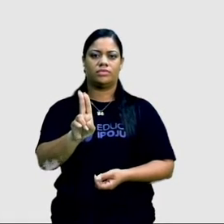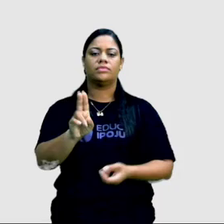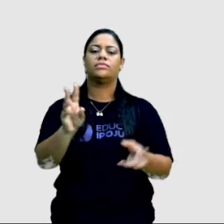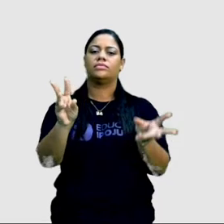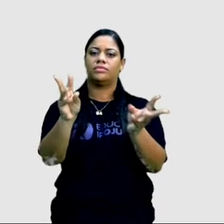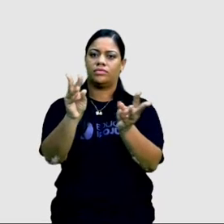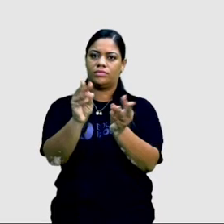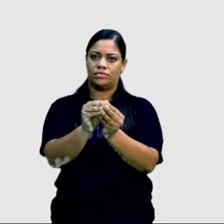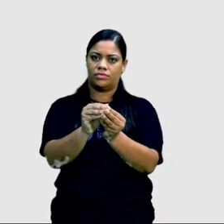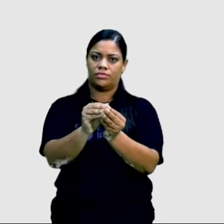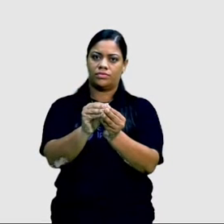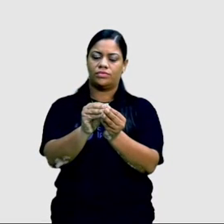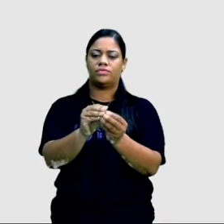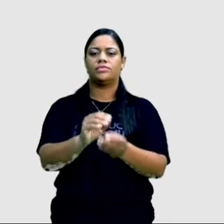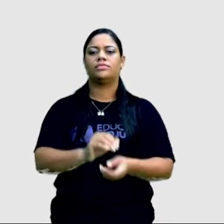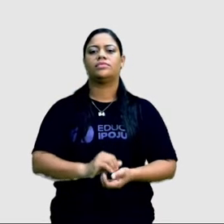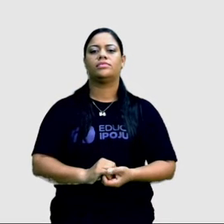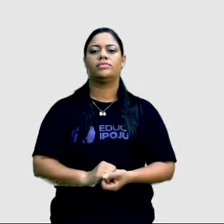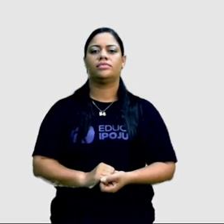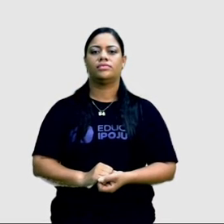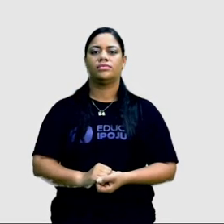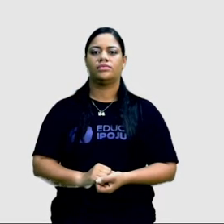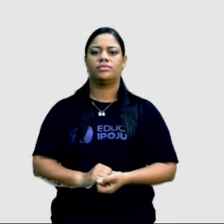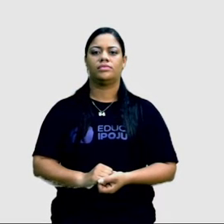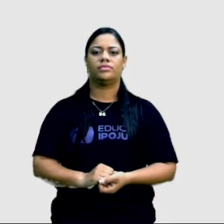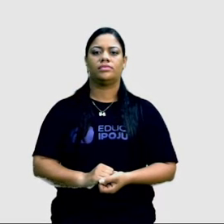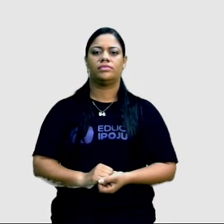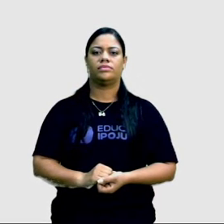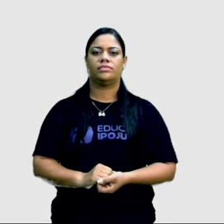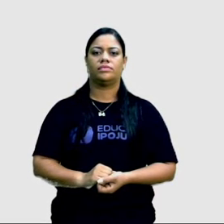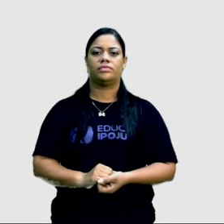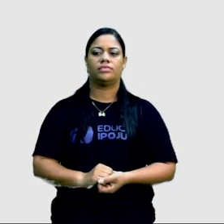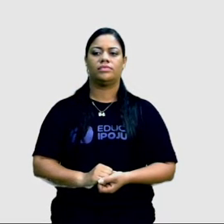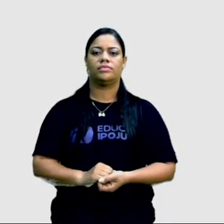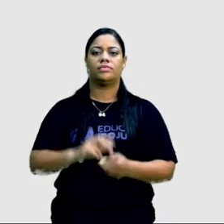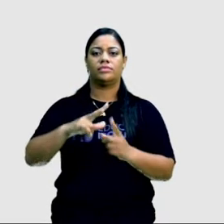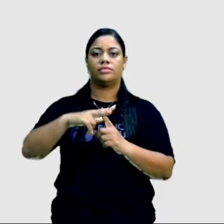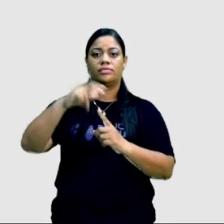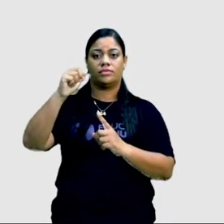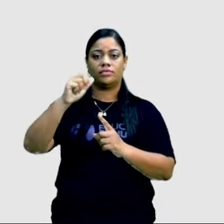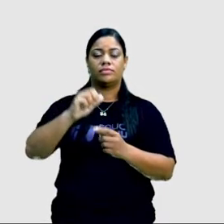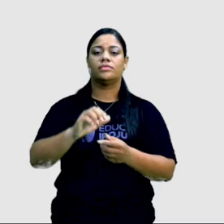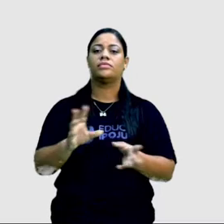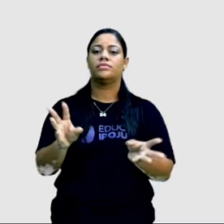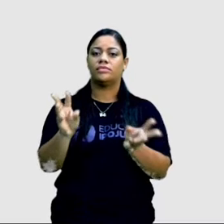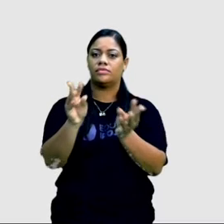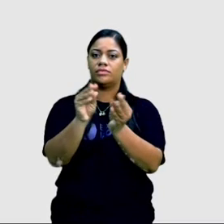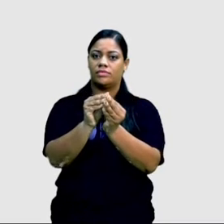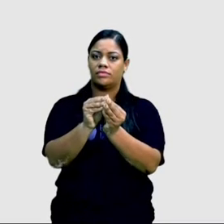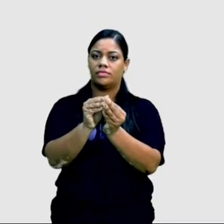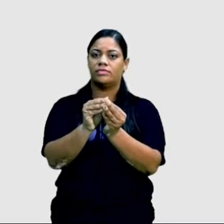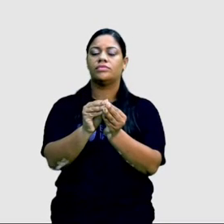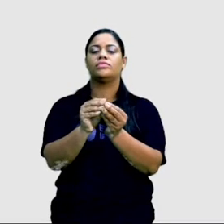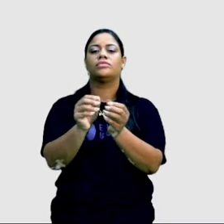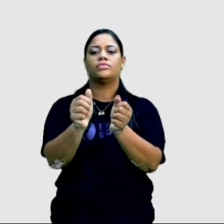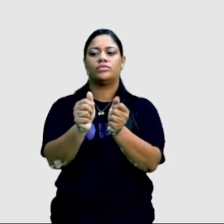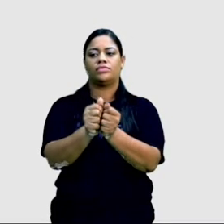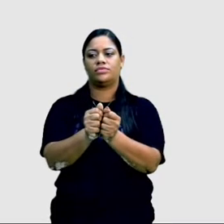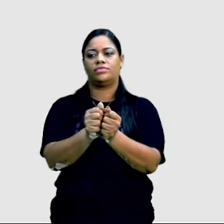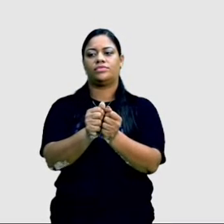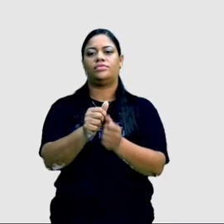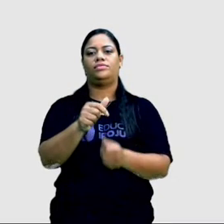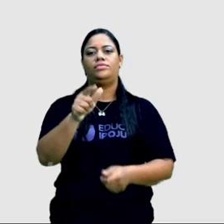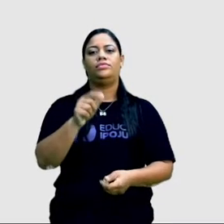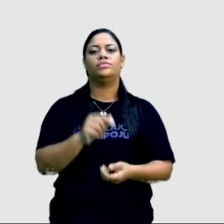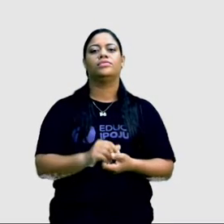é, que é o que, tracinho RO. Então, guaraná. Guá, tracinho, ra e